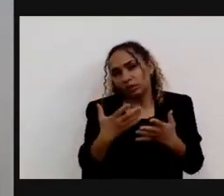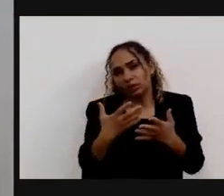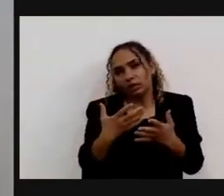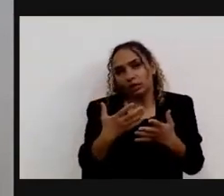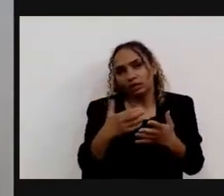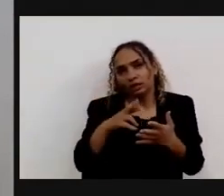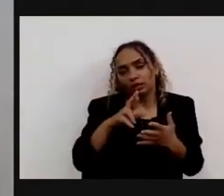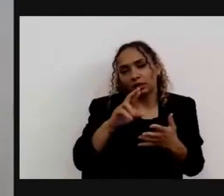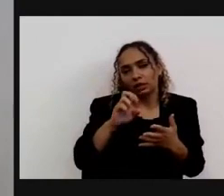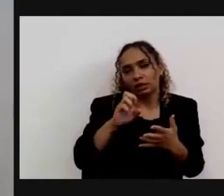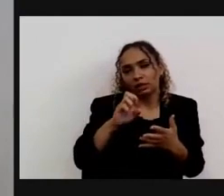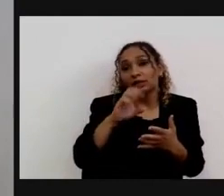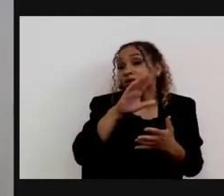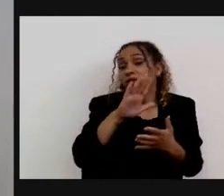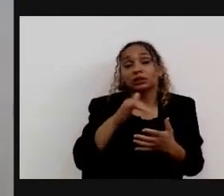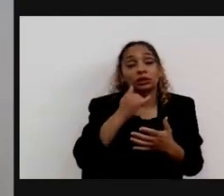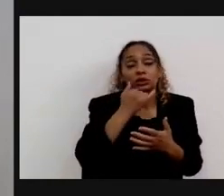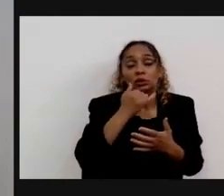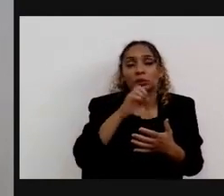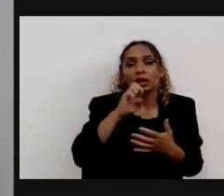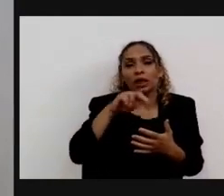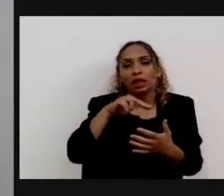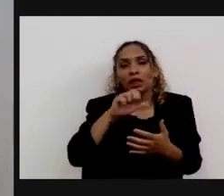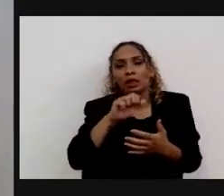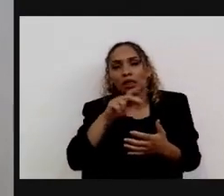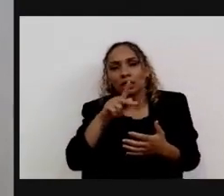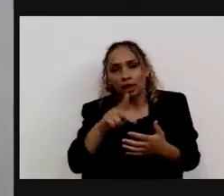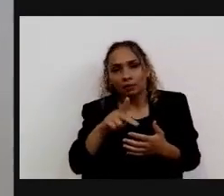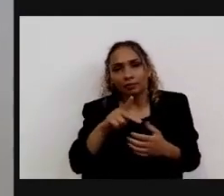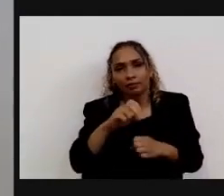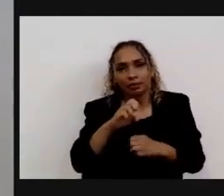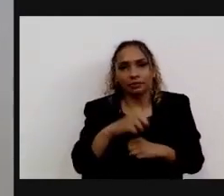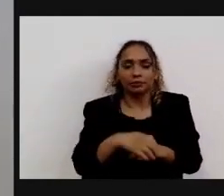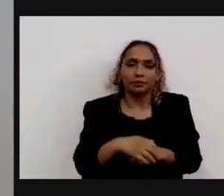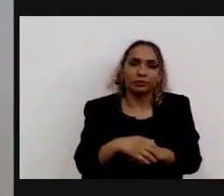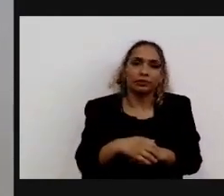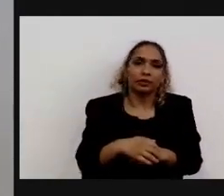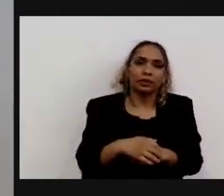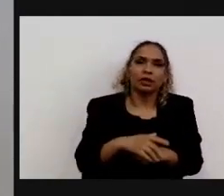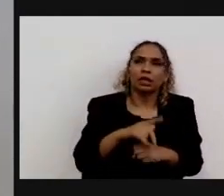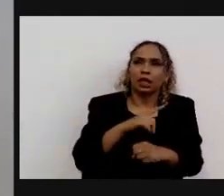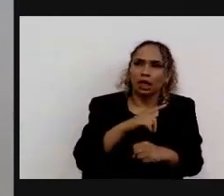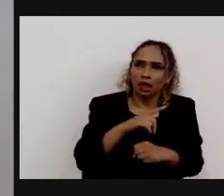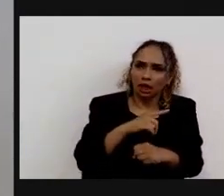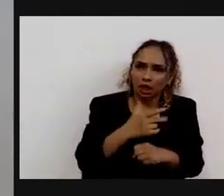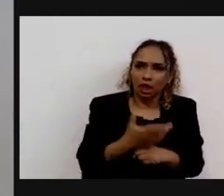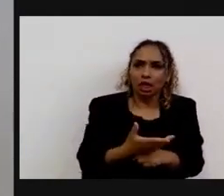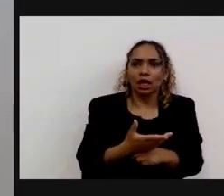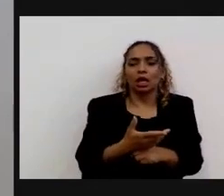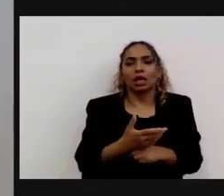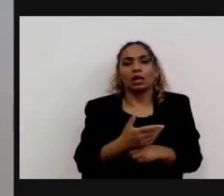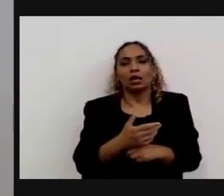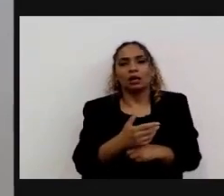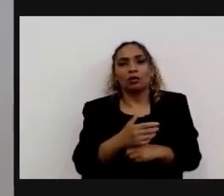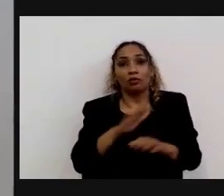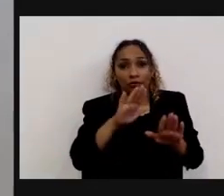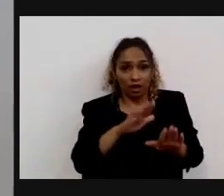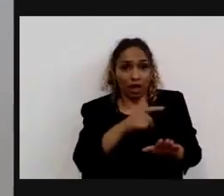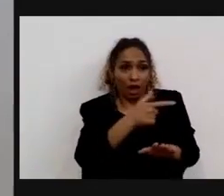da enap onde eu tive que eu vi uma transformação muito grande né na escola eu fiquei 20 anos